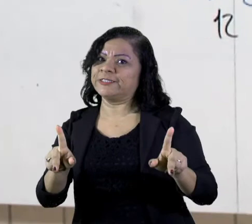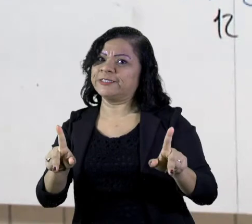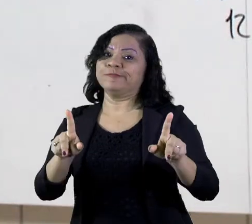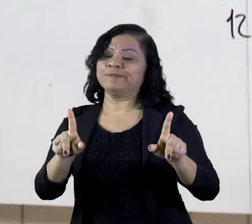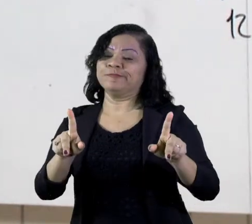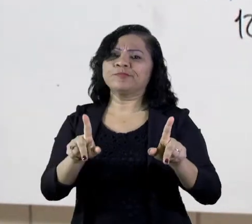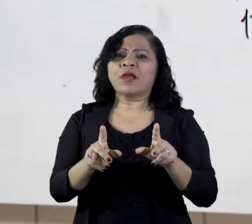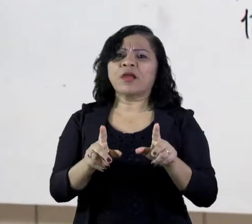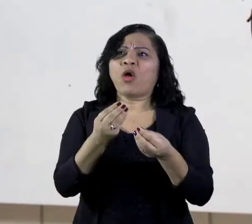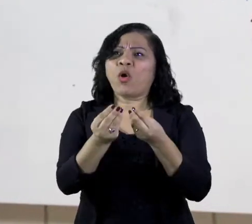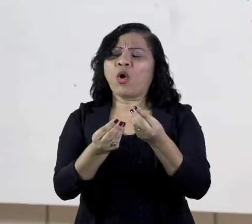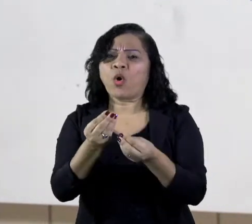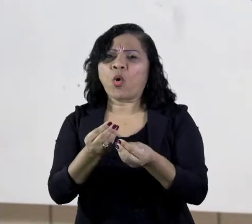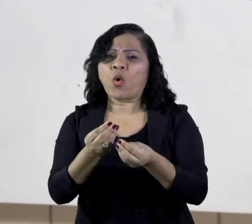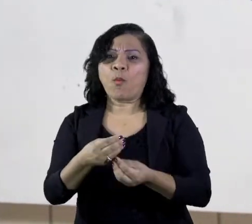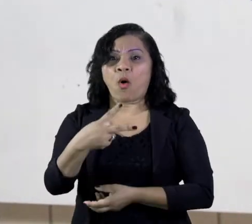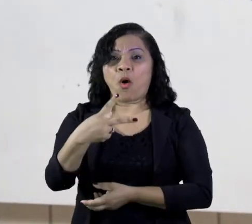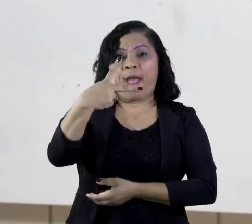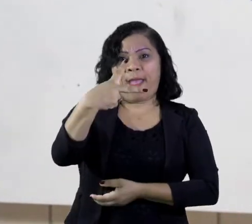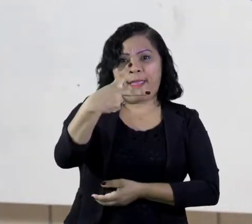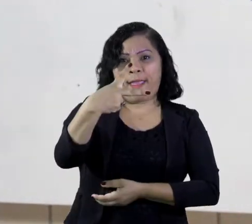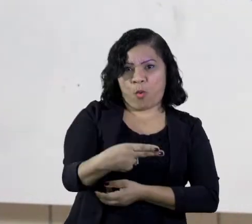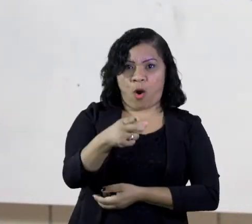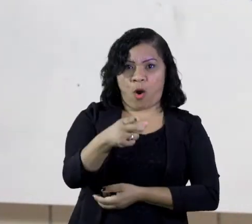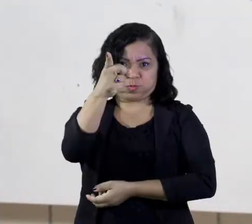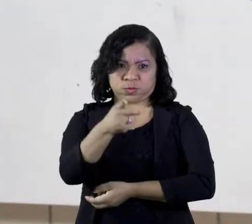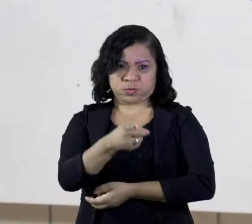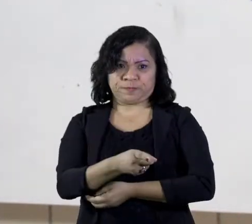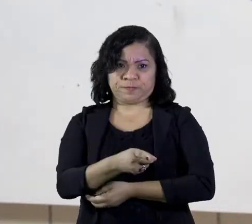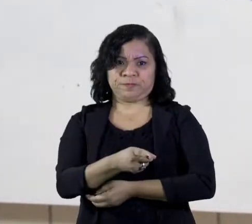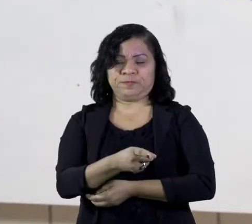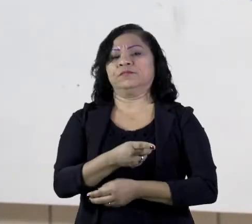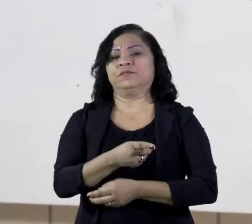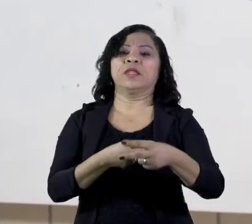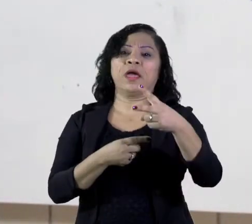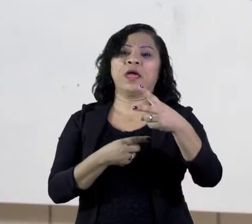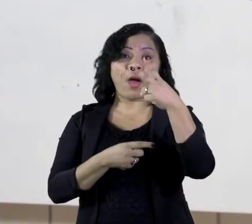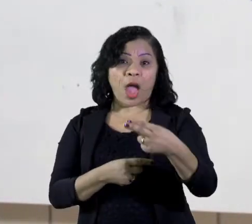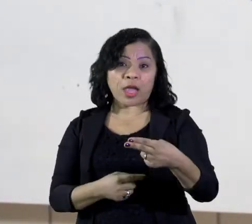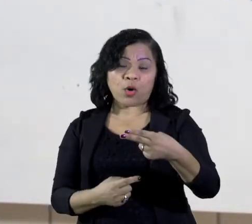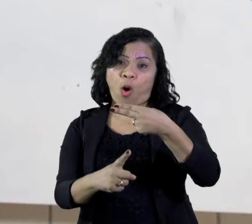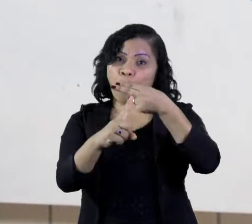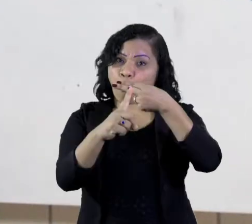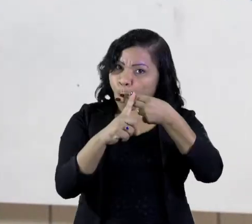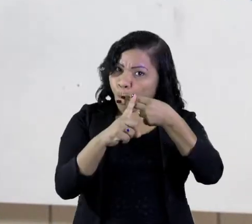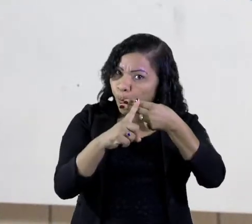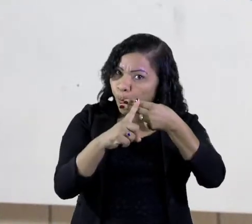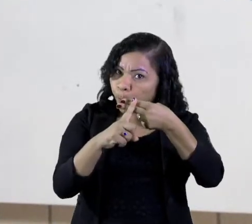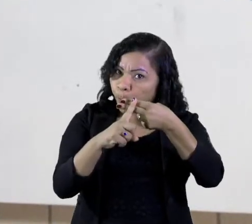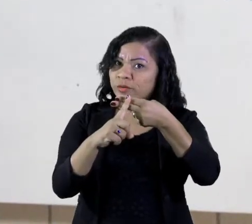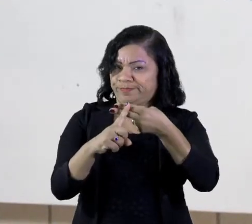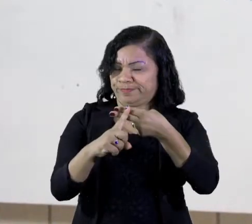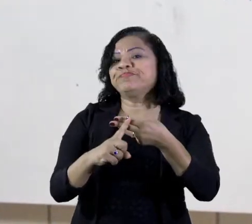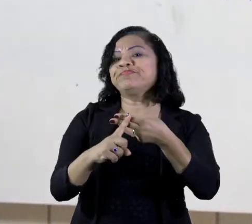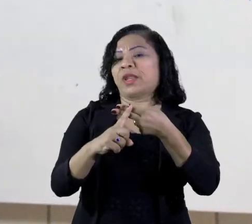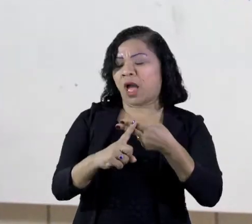por uma reta, beleza? Cortado ao meio, quando eu corto ele aqui ao meio, eu tenho um sinal